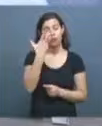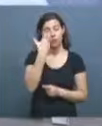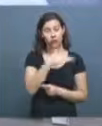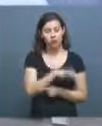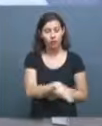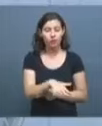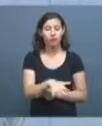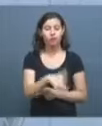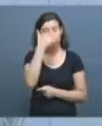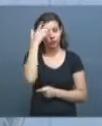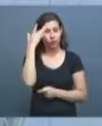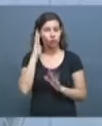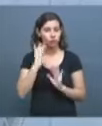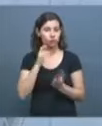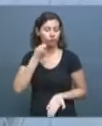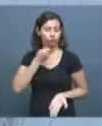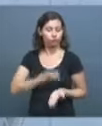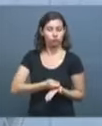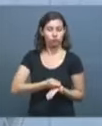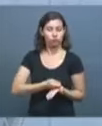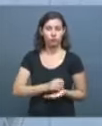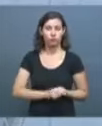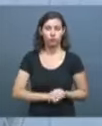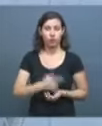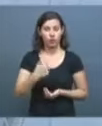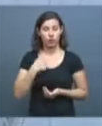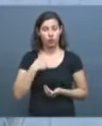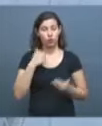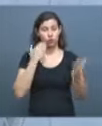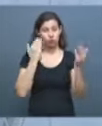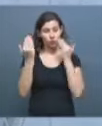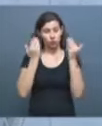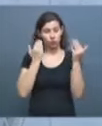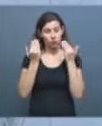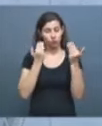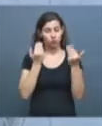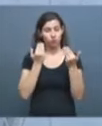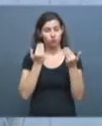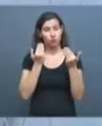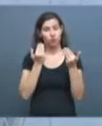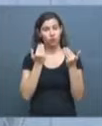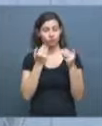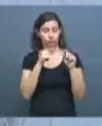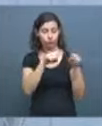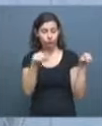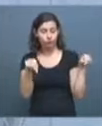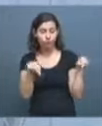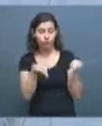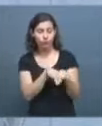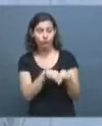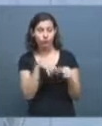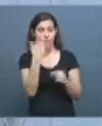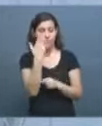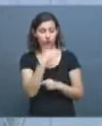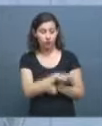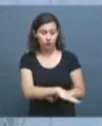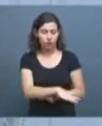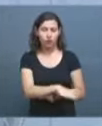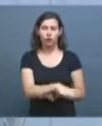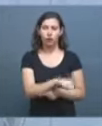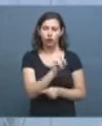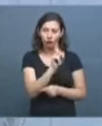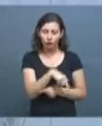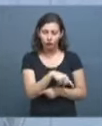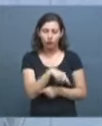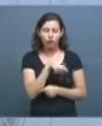muito cobradas. Eu vejo muito na minha prática clínica que as crianças hoje não são mais crianças. Elas não vivem a infância da